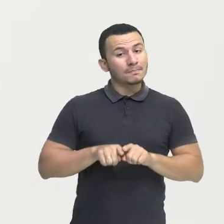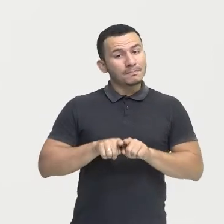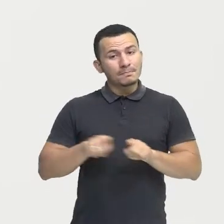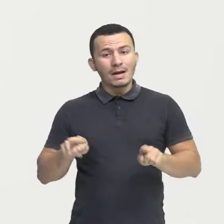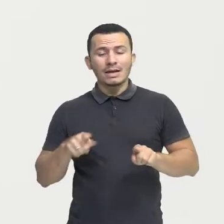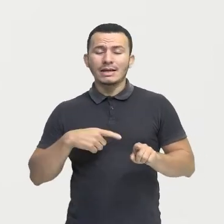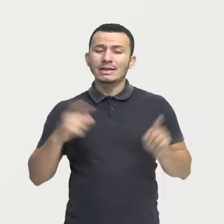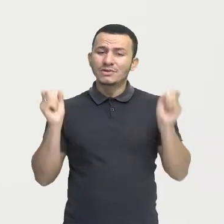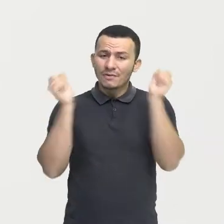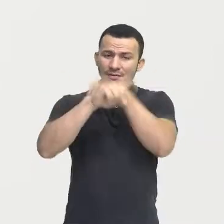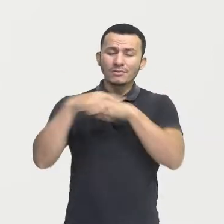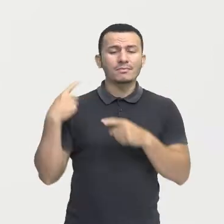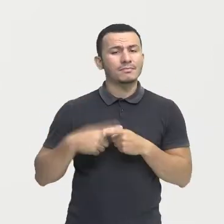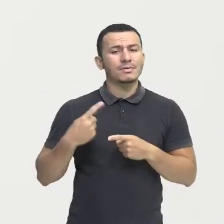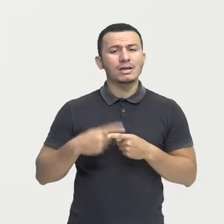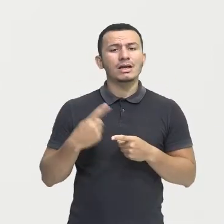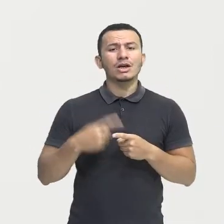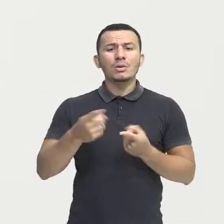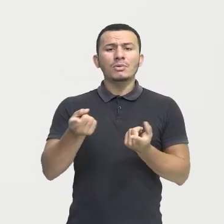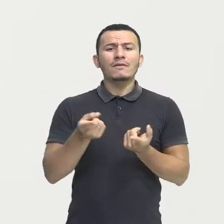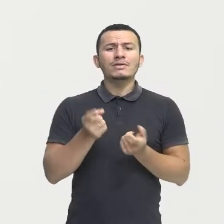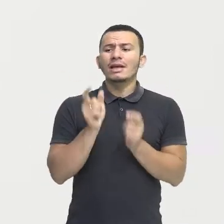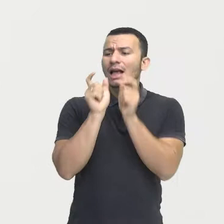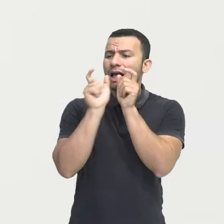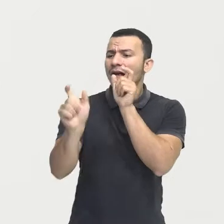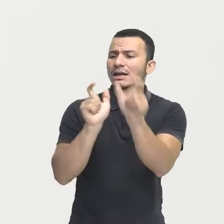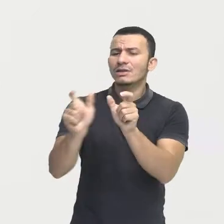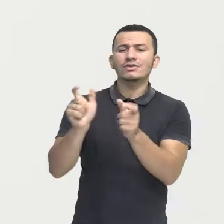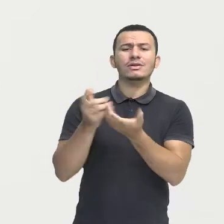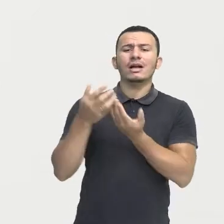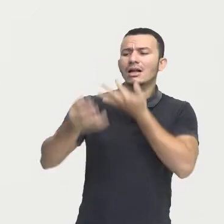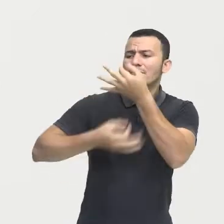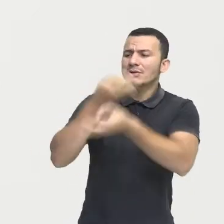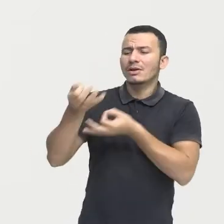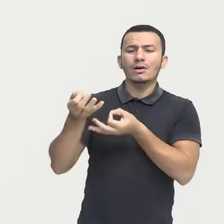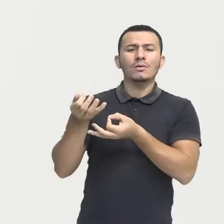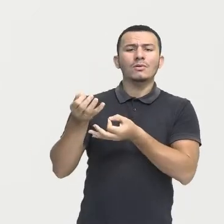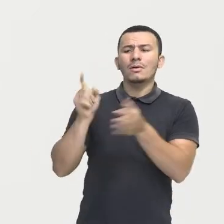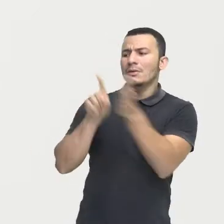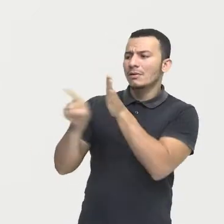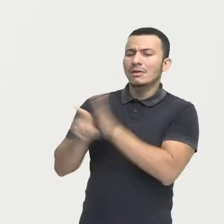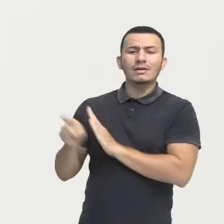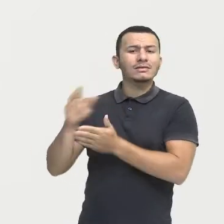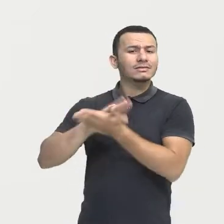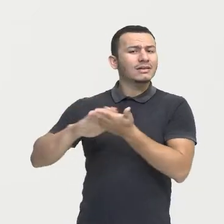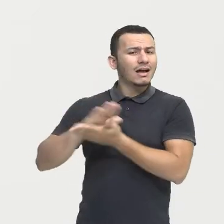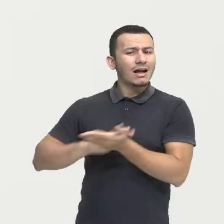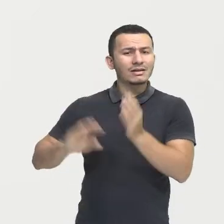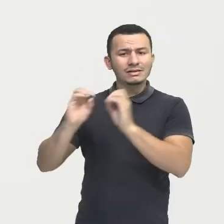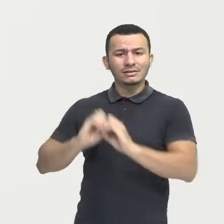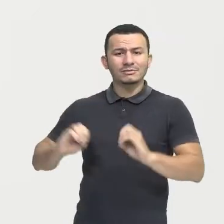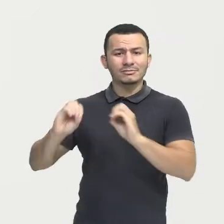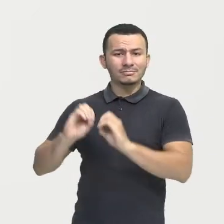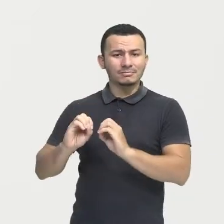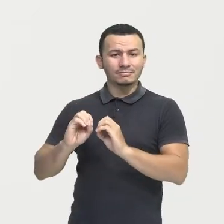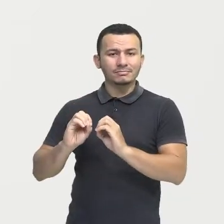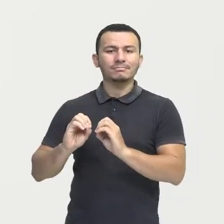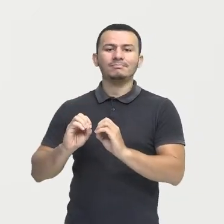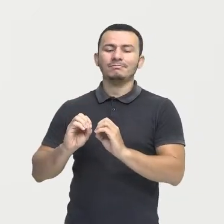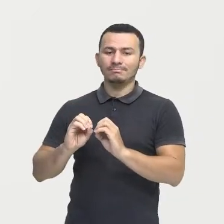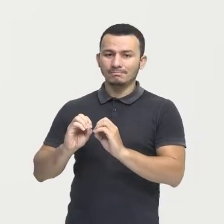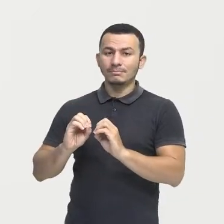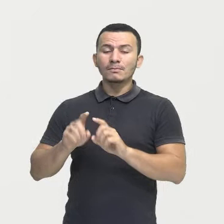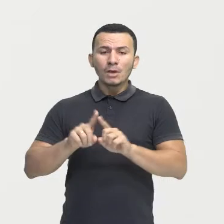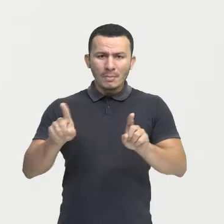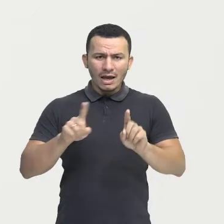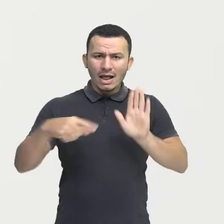mais complicado aqui porque você não faz nenhum tipo de crítica, né? Você não faz nenhum tipo de questionamento.